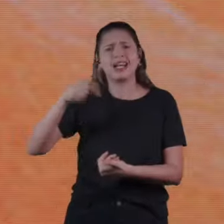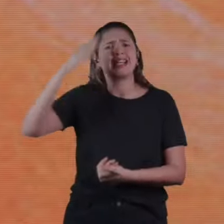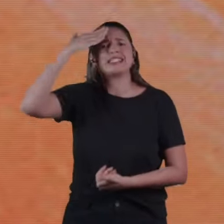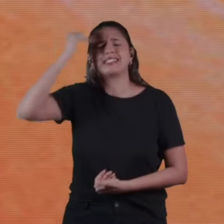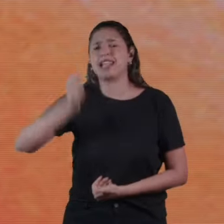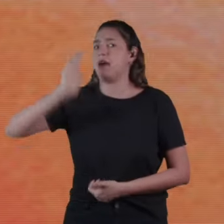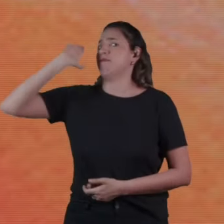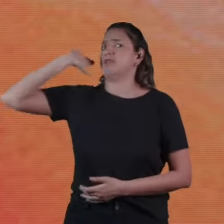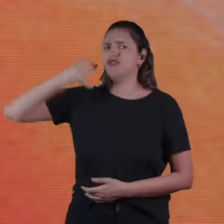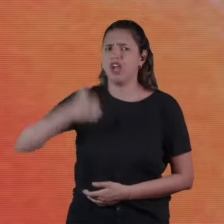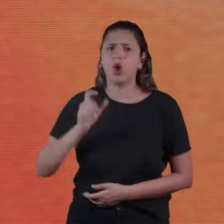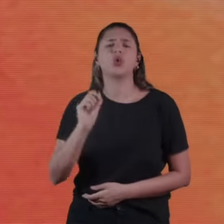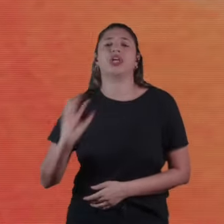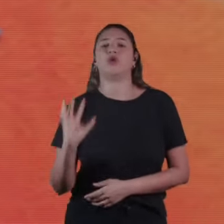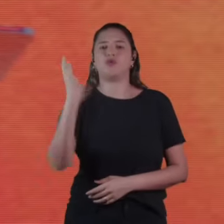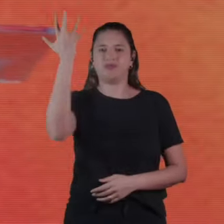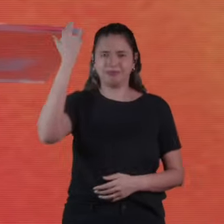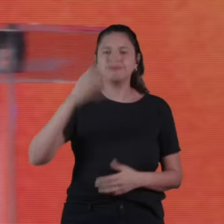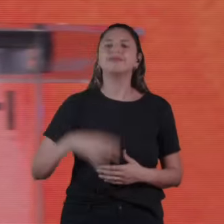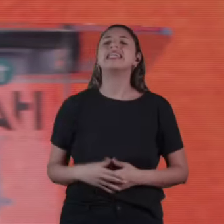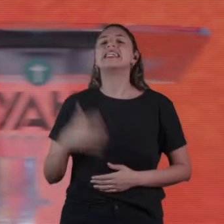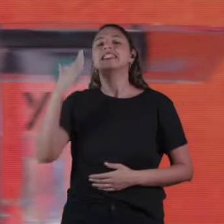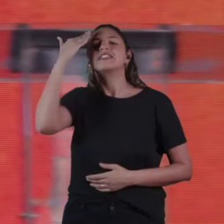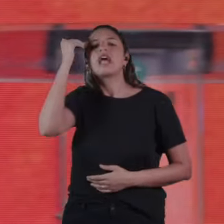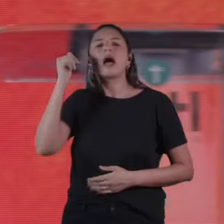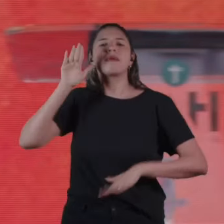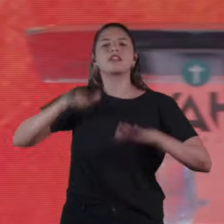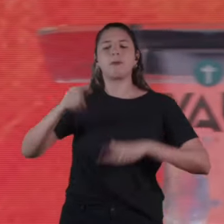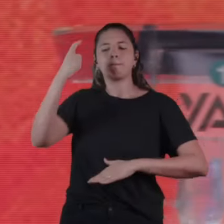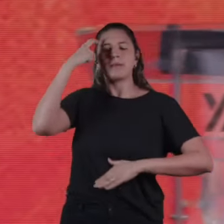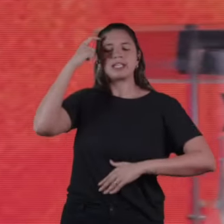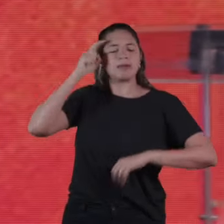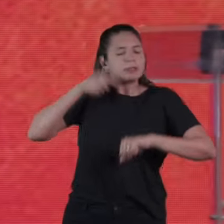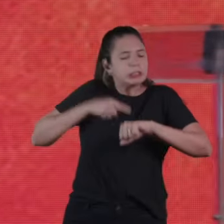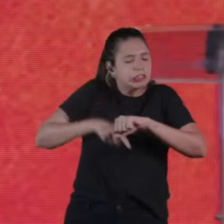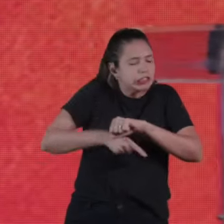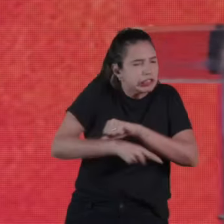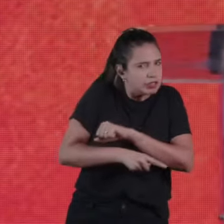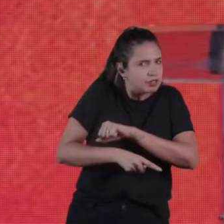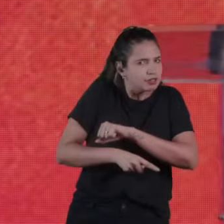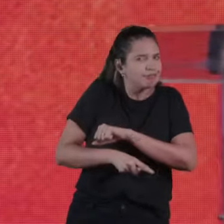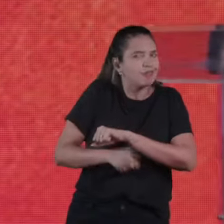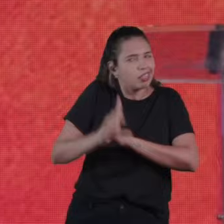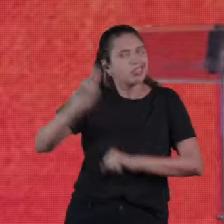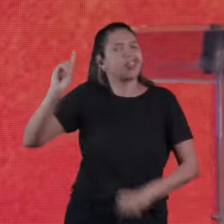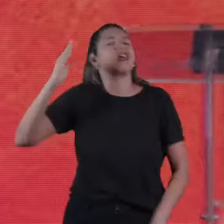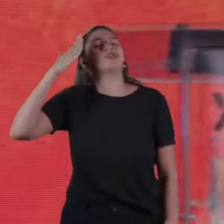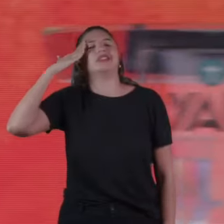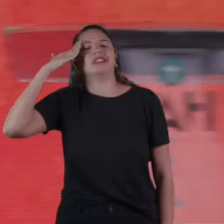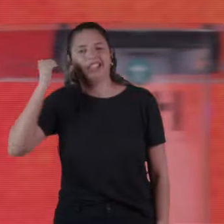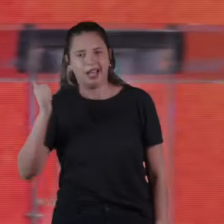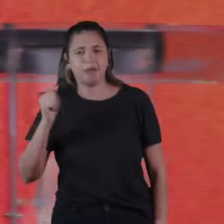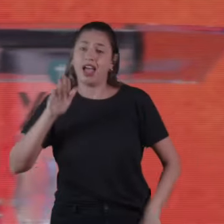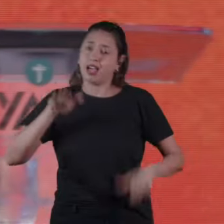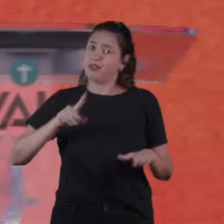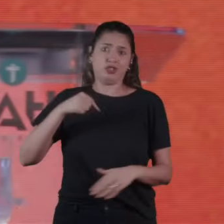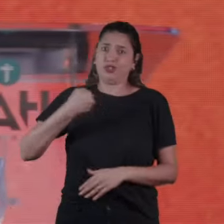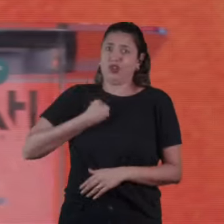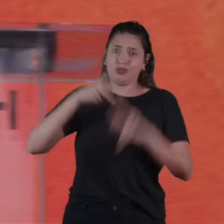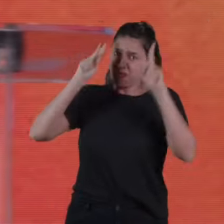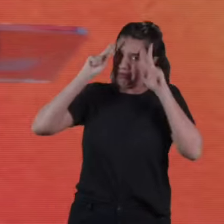das motivações mais interiores, que às vezes nem você discerne. Ele conhece